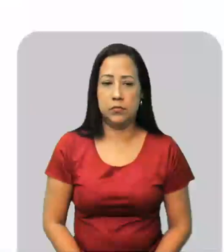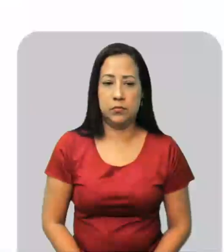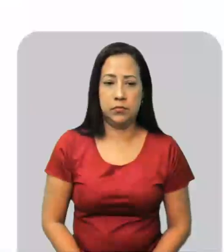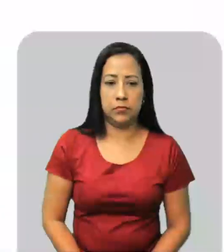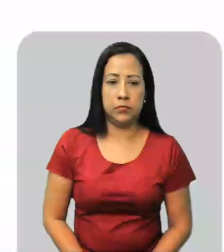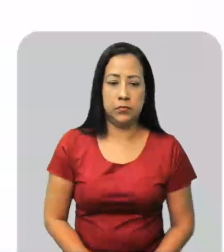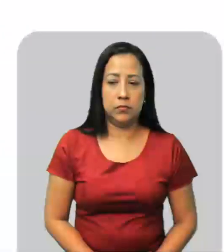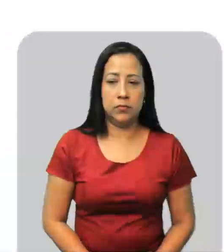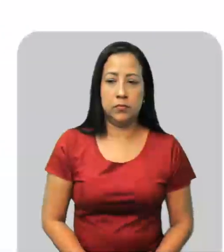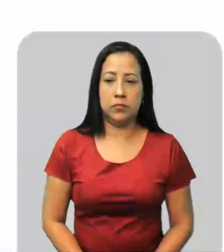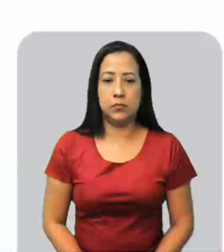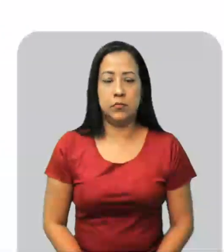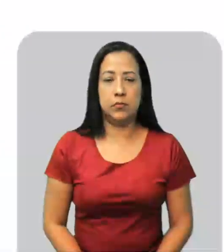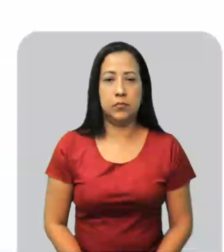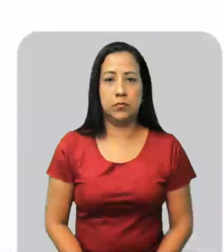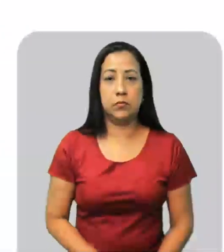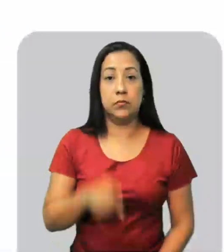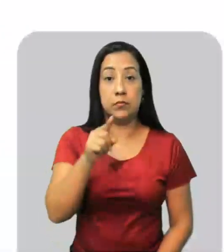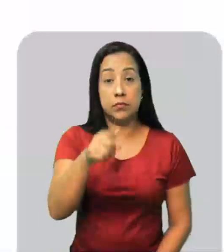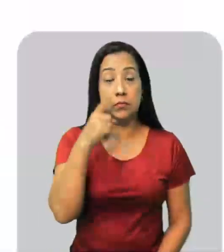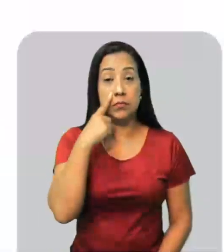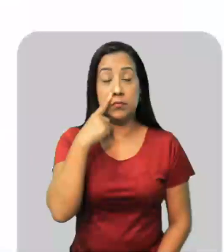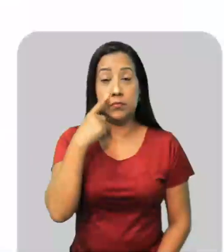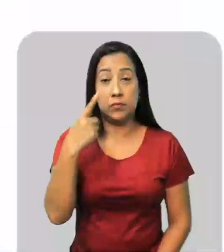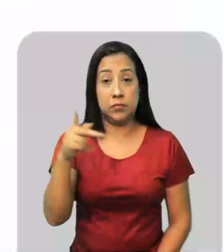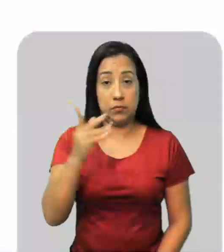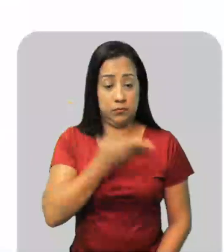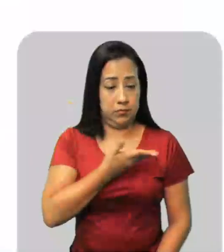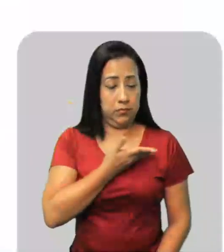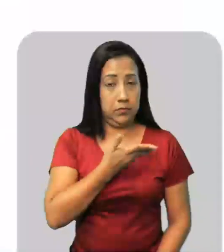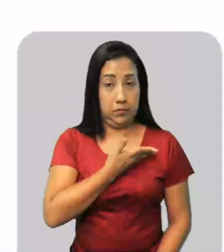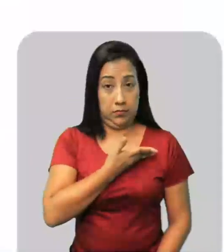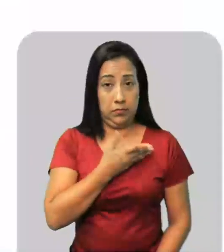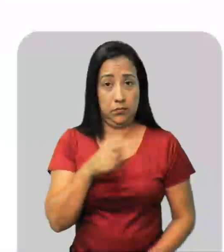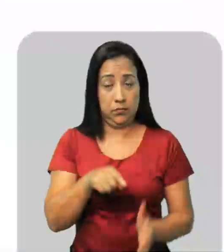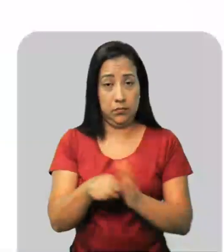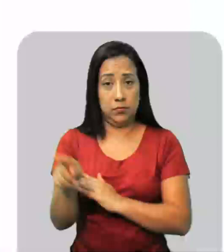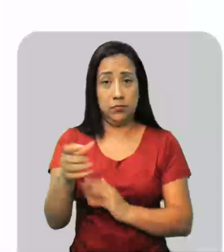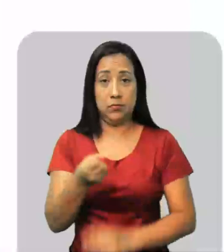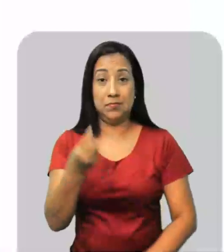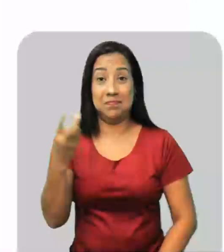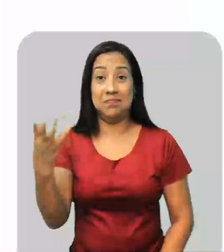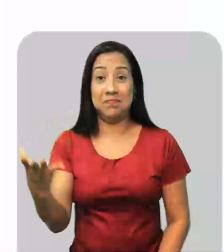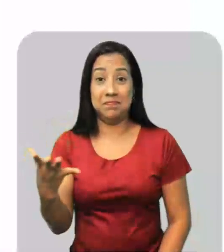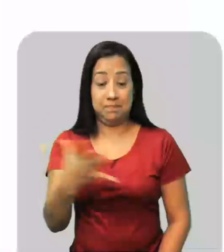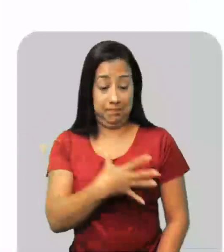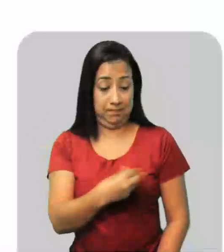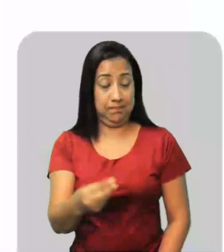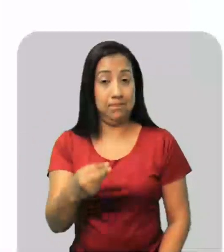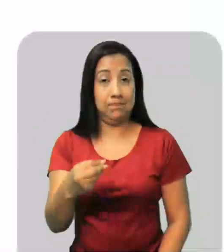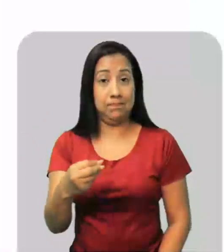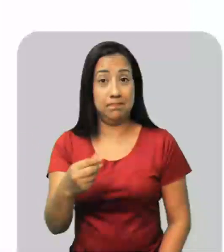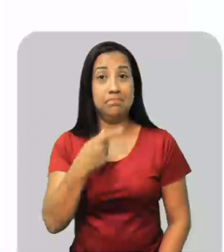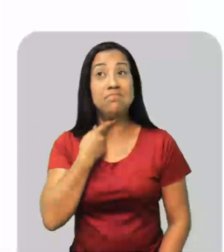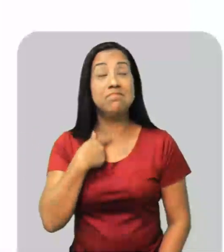Vê aí com as suas coleguinhas quantos filhos elas querem ter. Pergunta para elas.